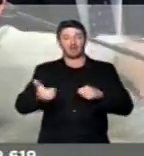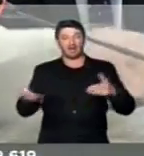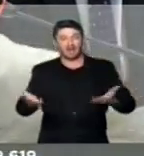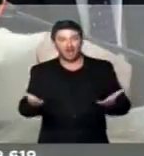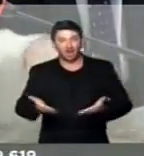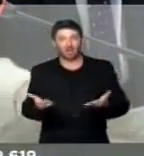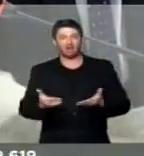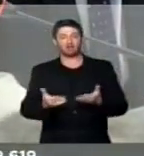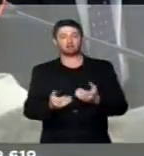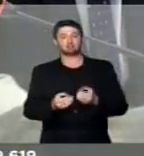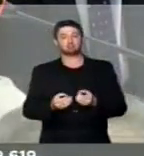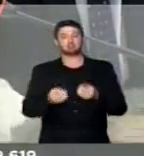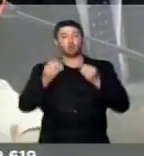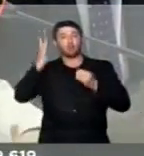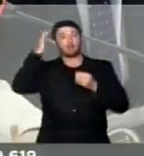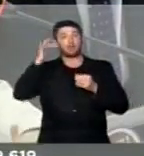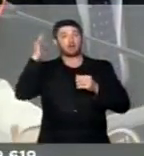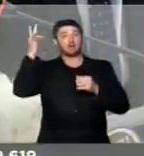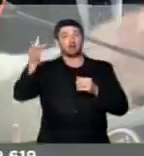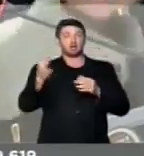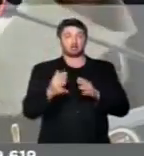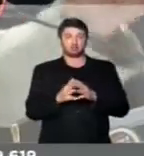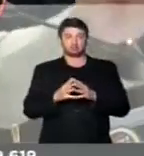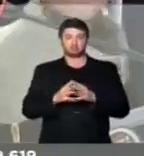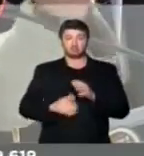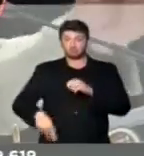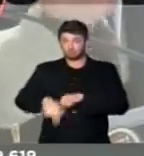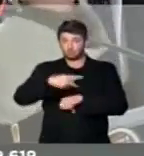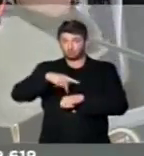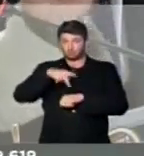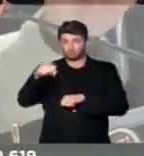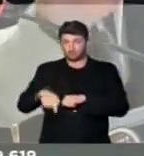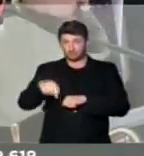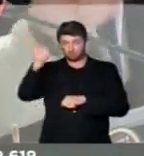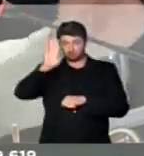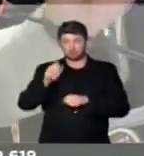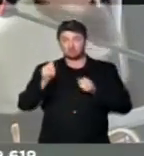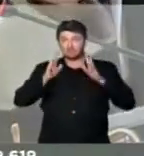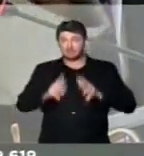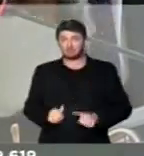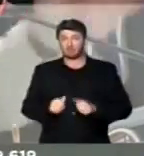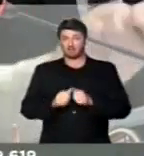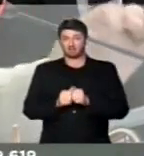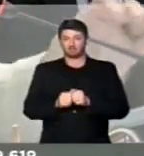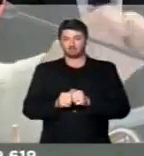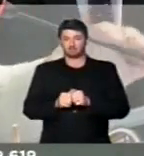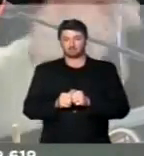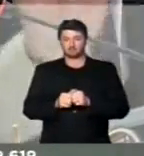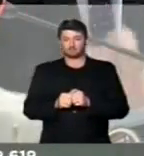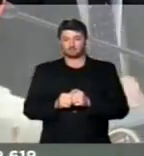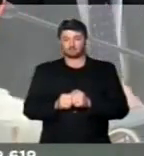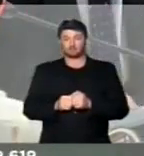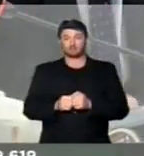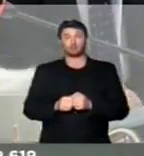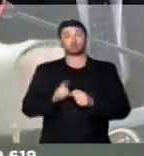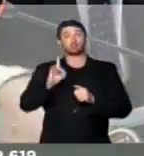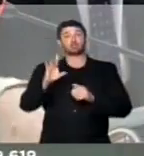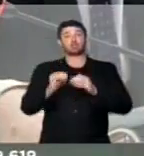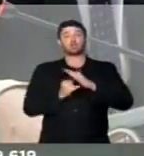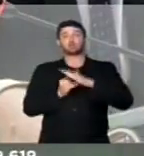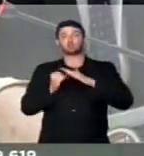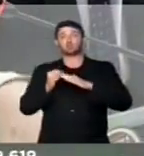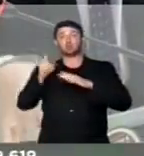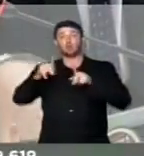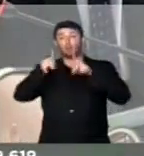agora como será o amanhã. Esse país precisa ser passado a limpo e só o poder instituinte, que é